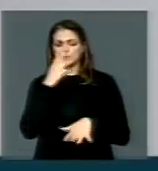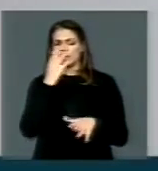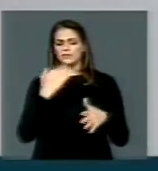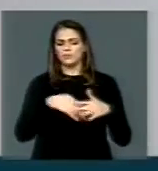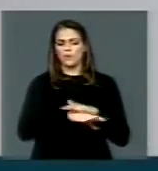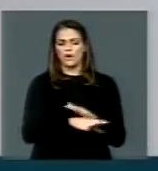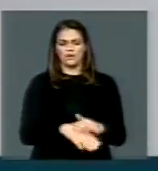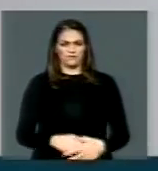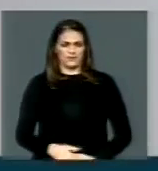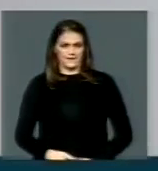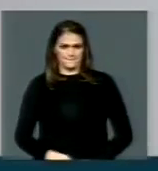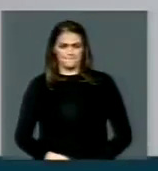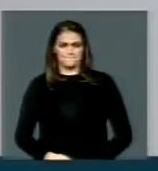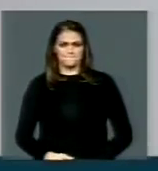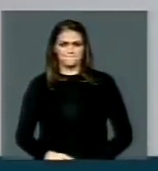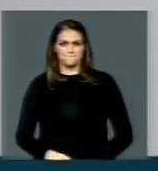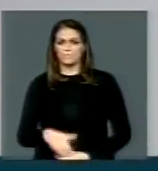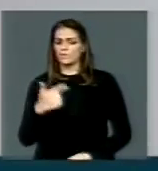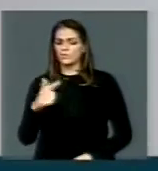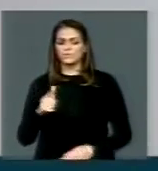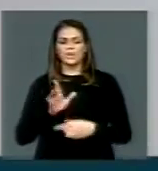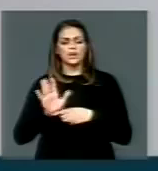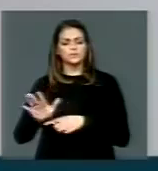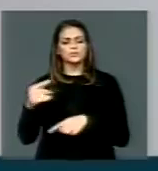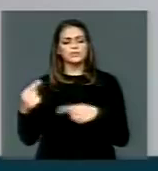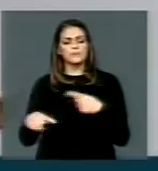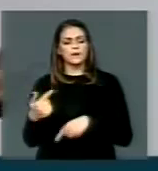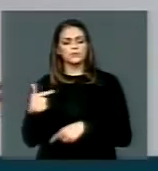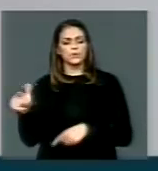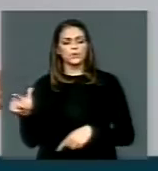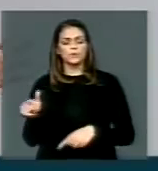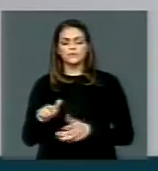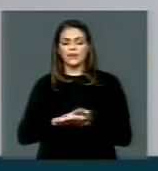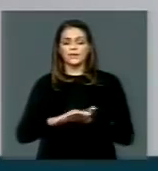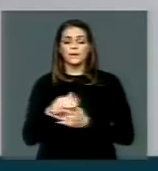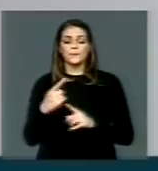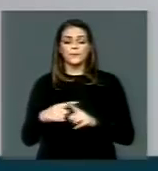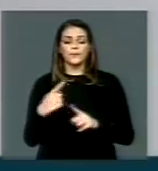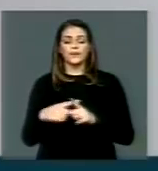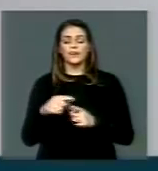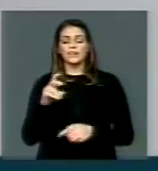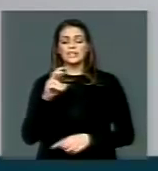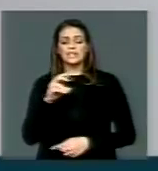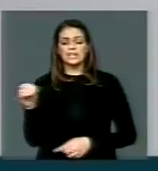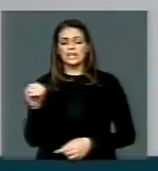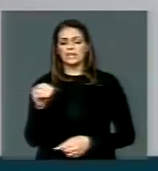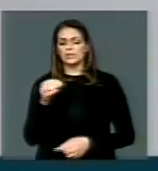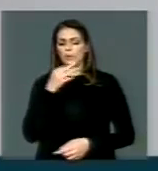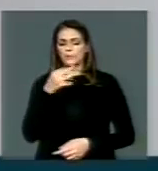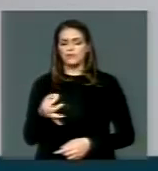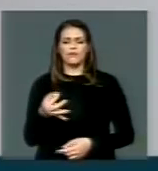gavetas e não orienta debate algum, porque são 550